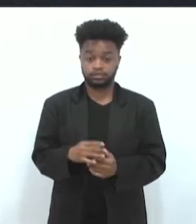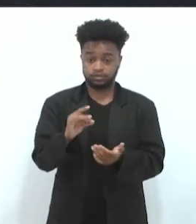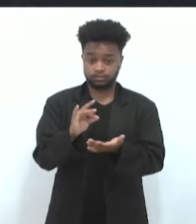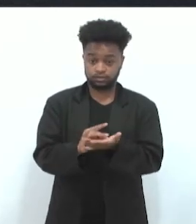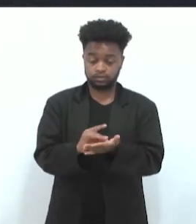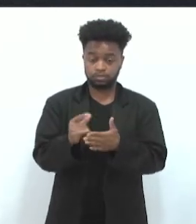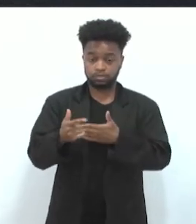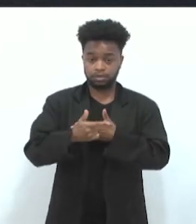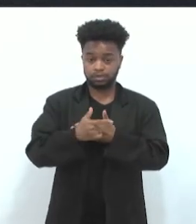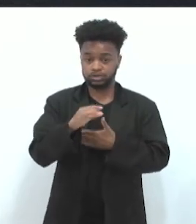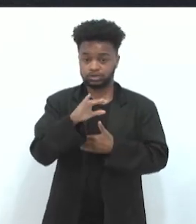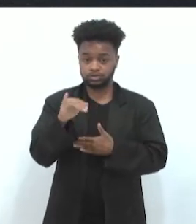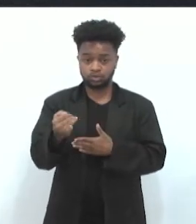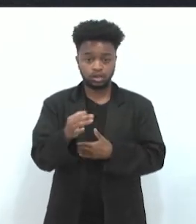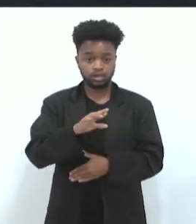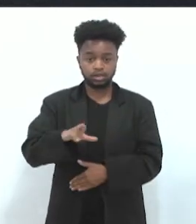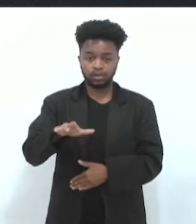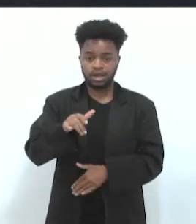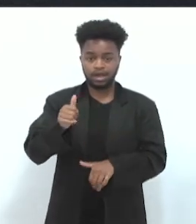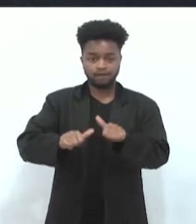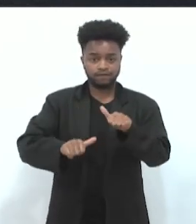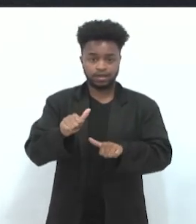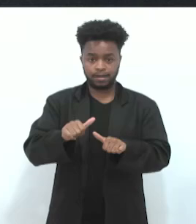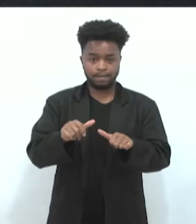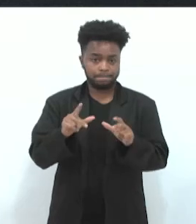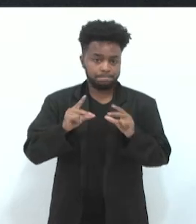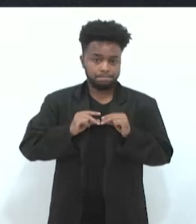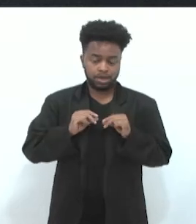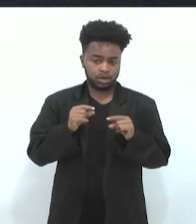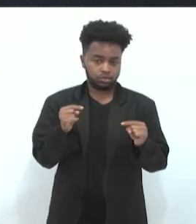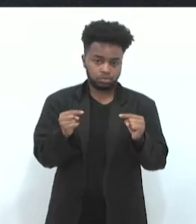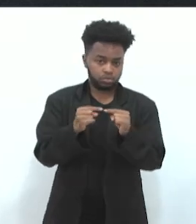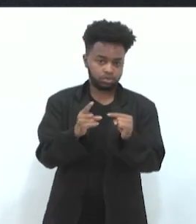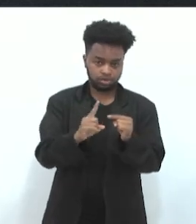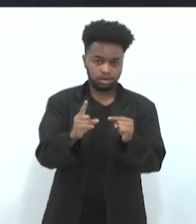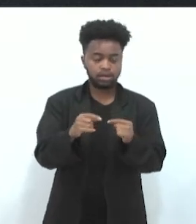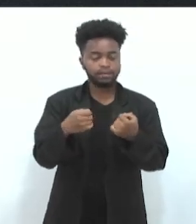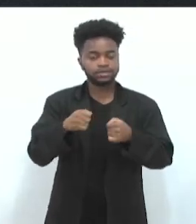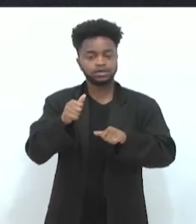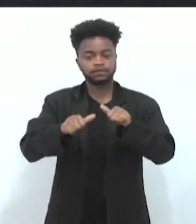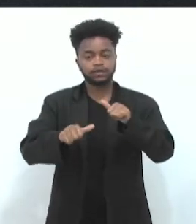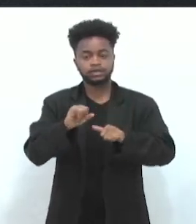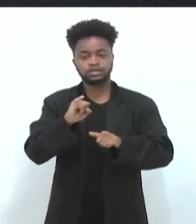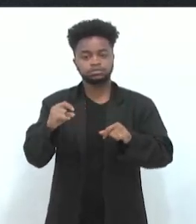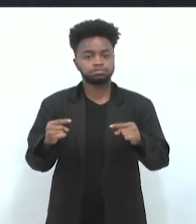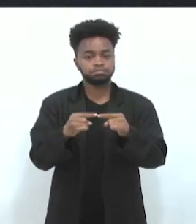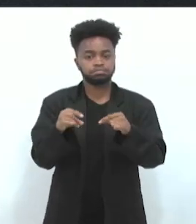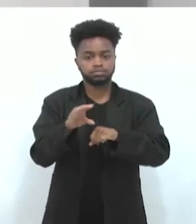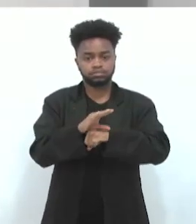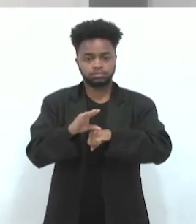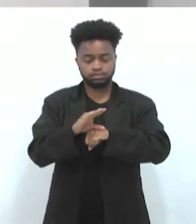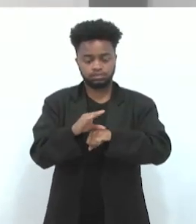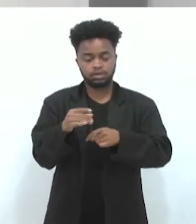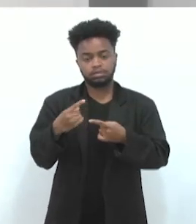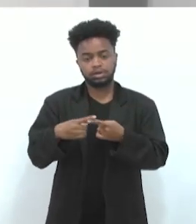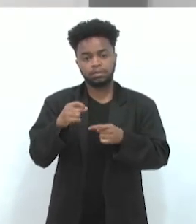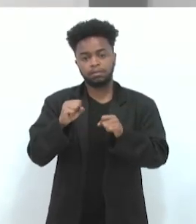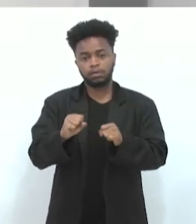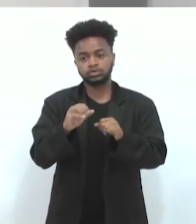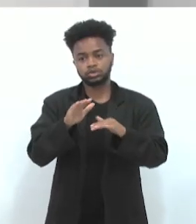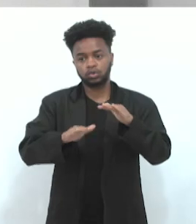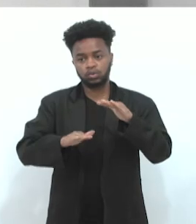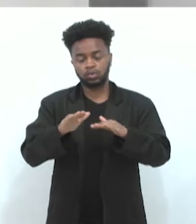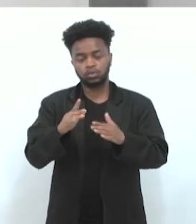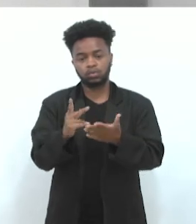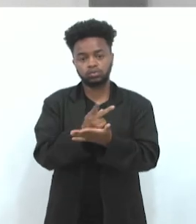da CCJ não é analisar mérito, mas a constitucionalidade. E pode ocorrer que uma comissão temática, ao querer melhorar